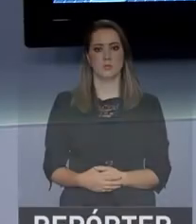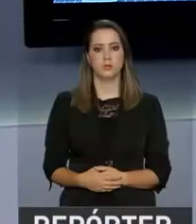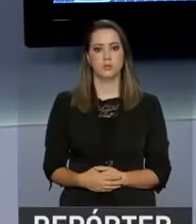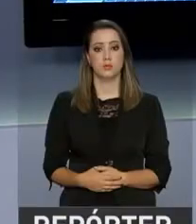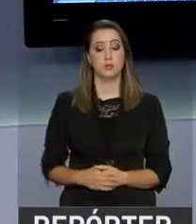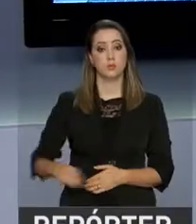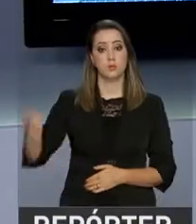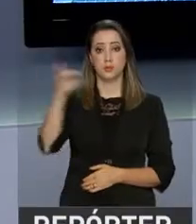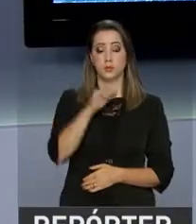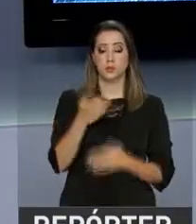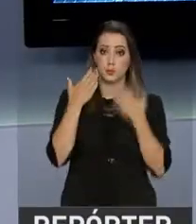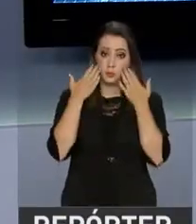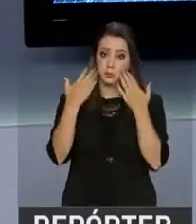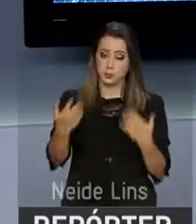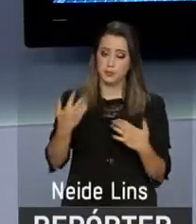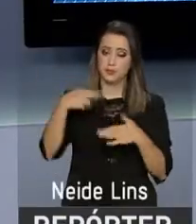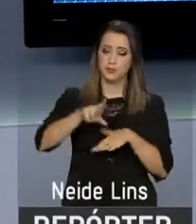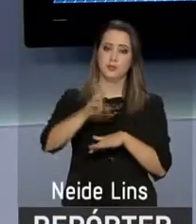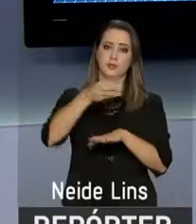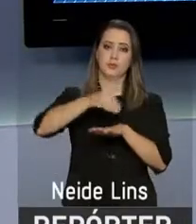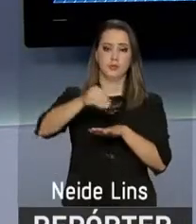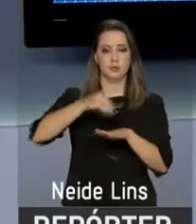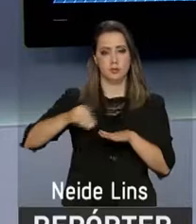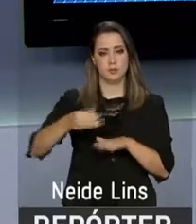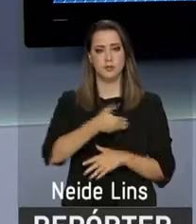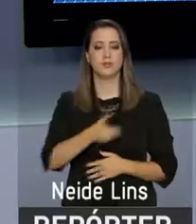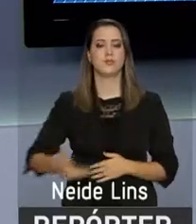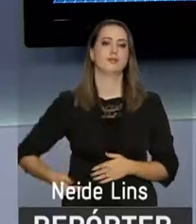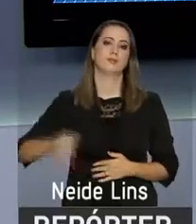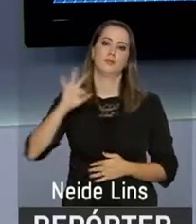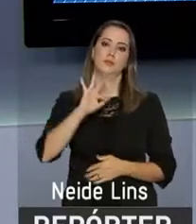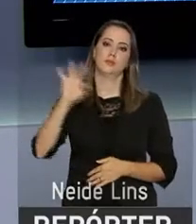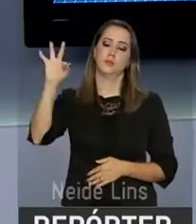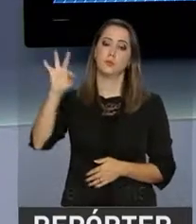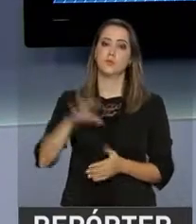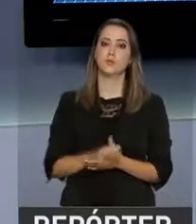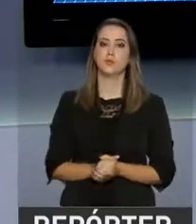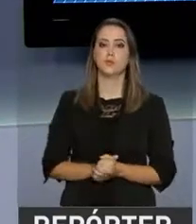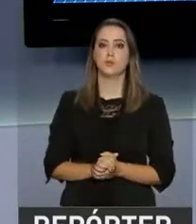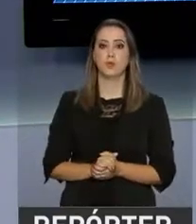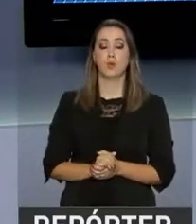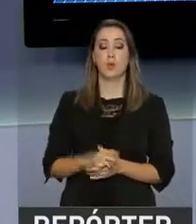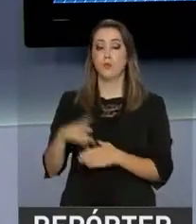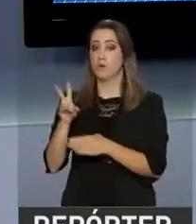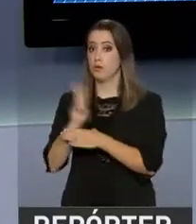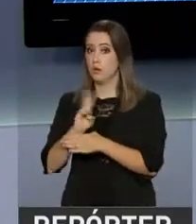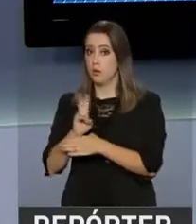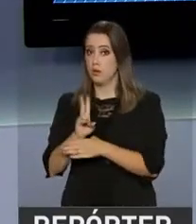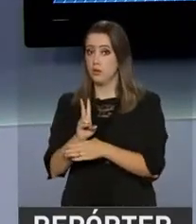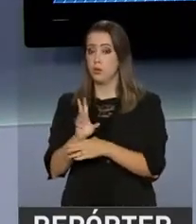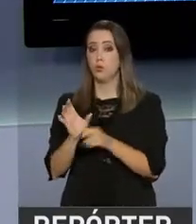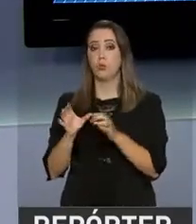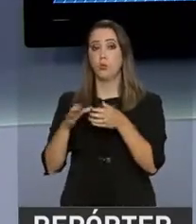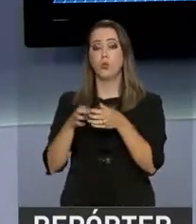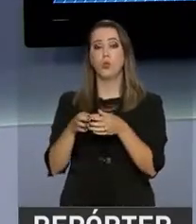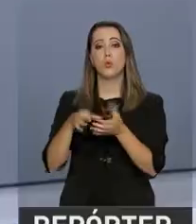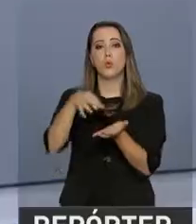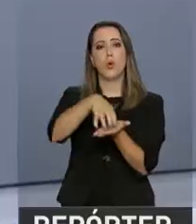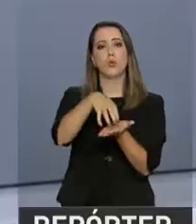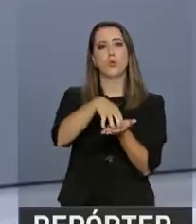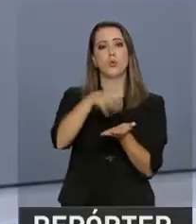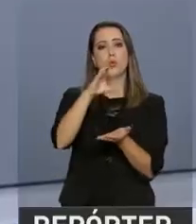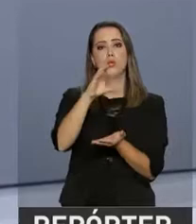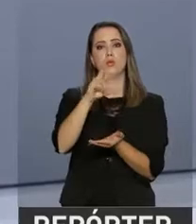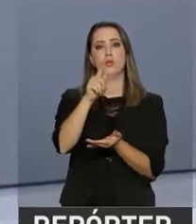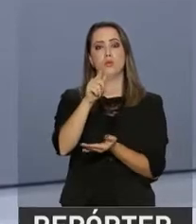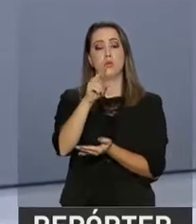Olá, no ar mais uma edição do Repórter NBR com as notícias do governo federal. A auditoria da Controladoria Geral da União